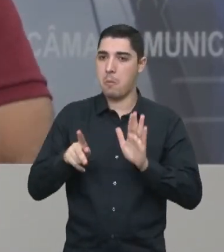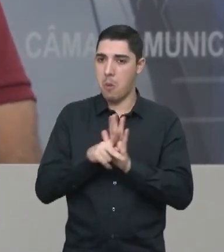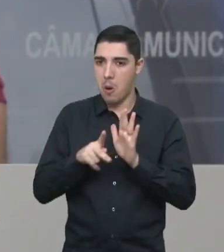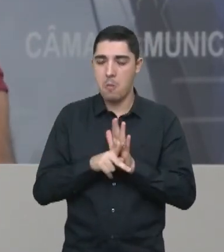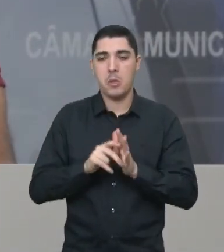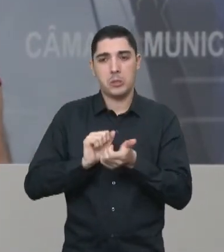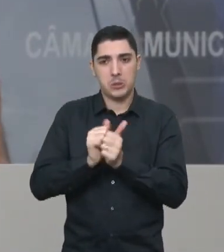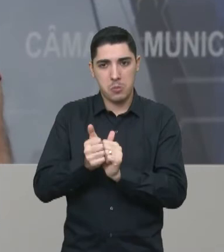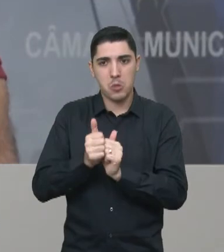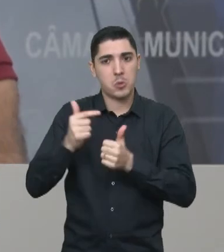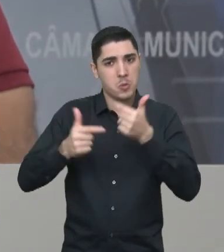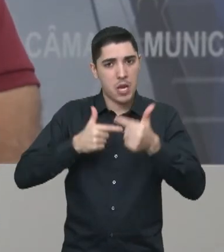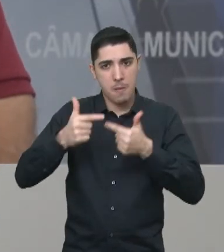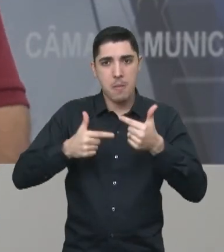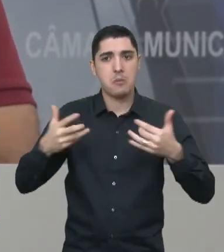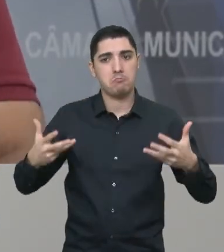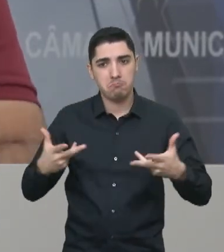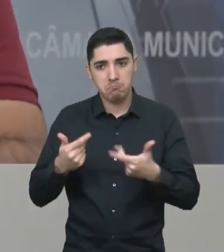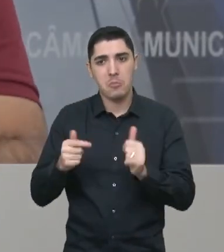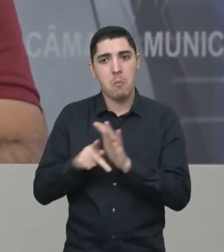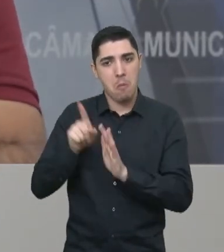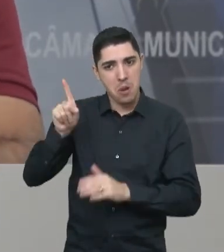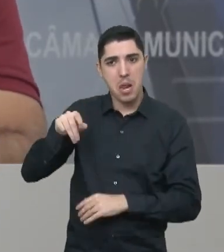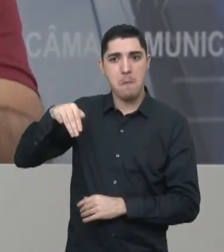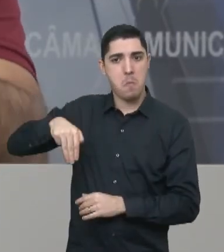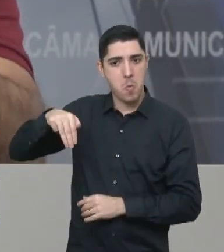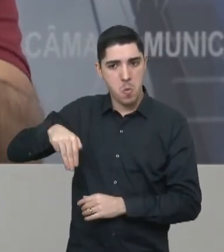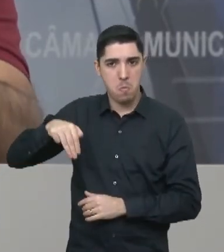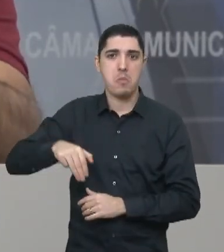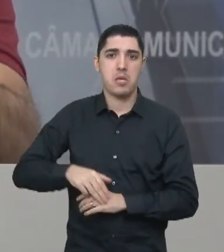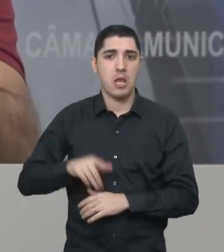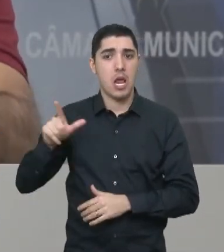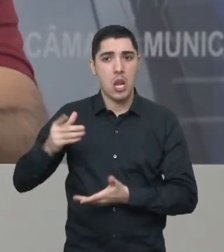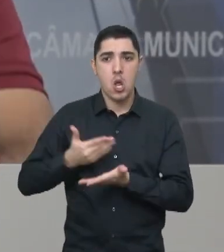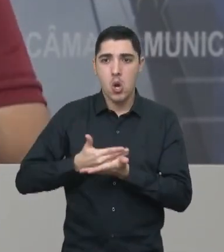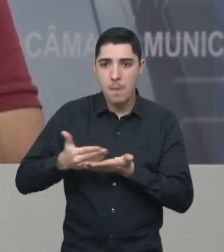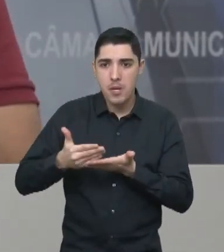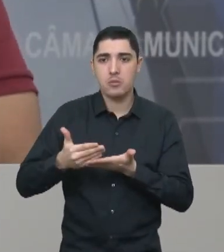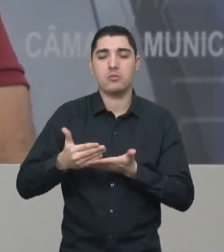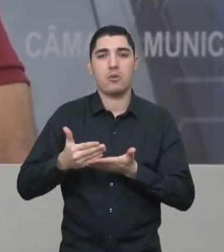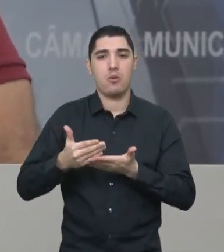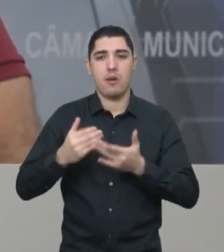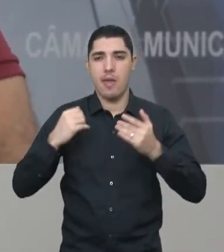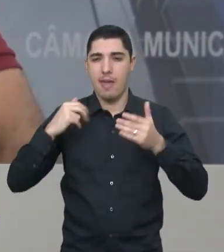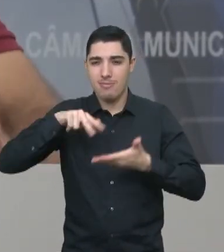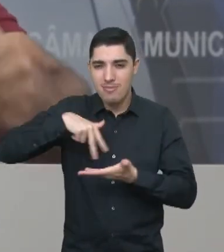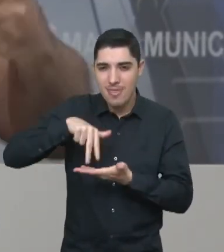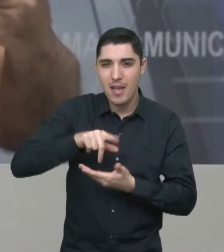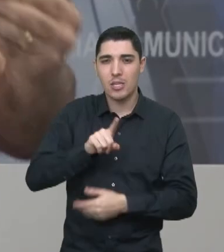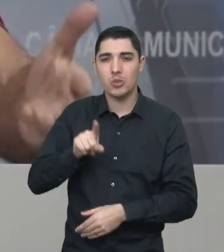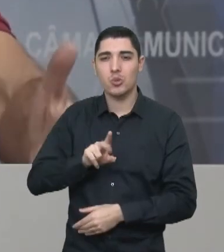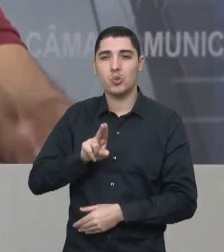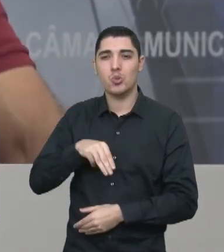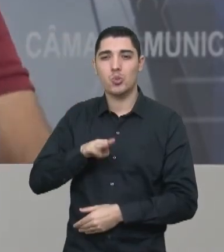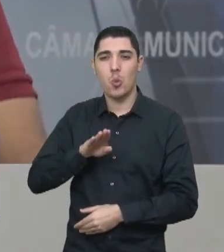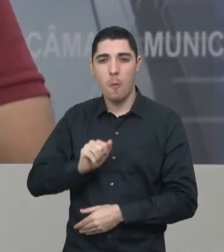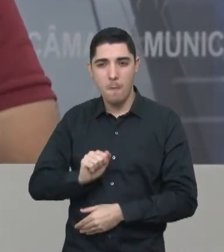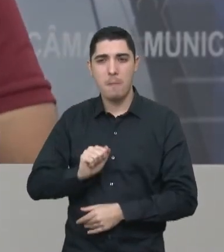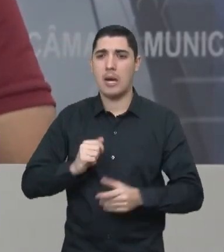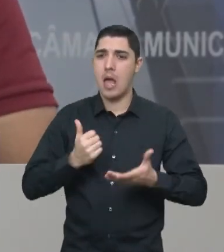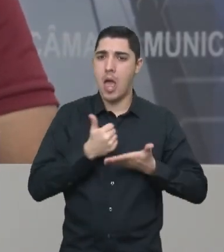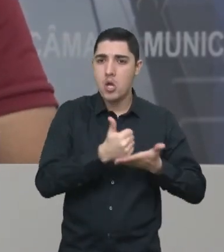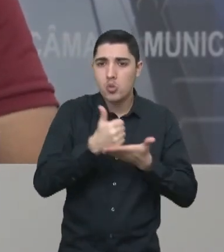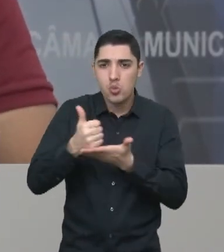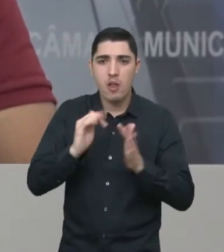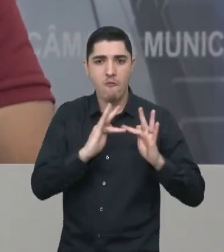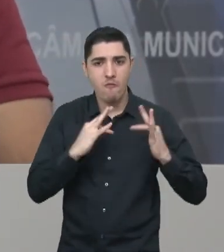trabalho muito legal lá na região do Morumbi, implantou a Zumba lá, um trabalho comunitário, tem ajudado muito as famílias,